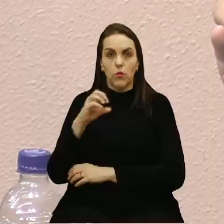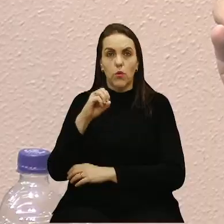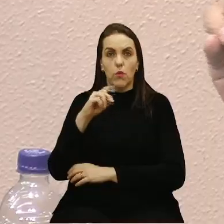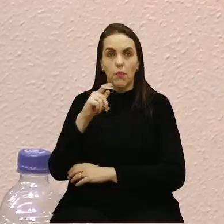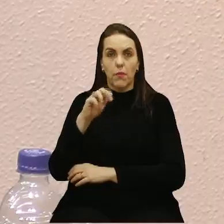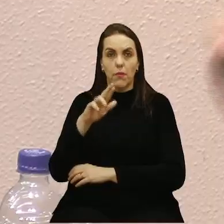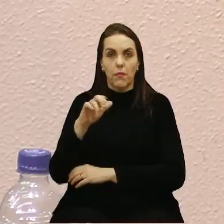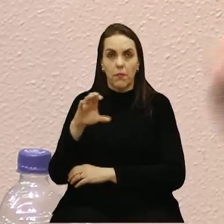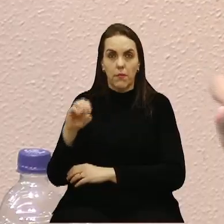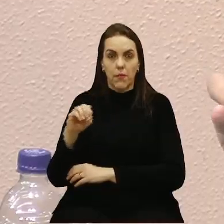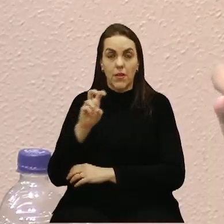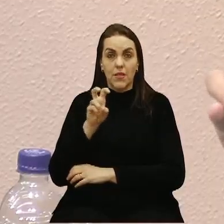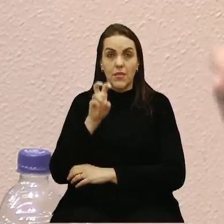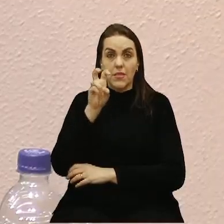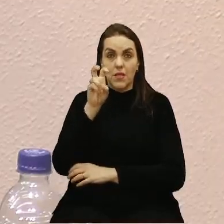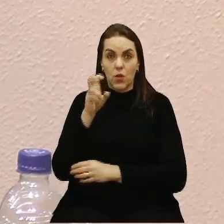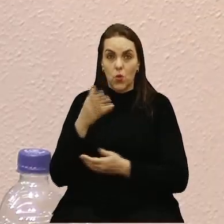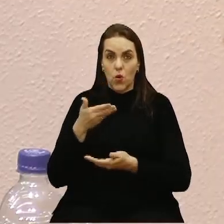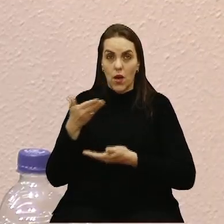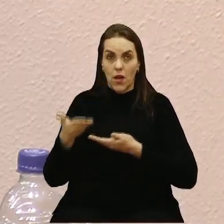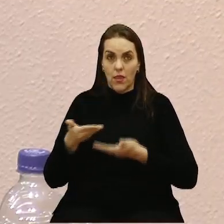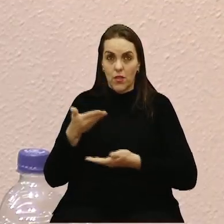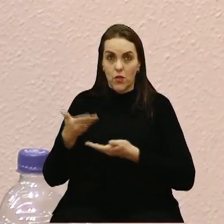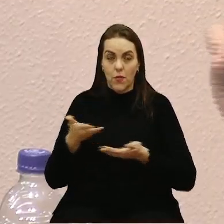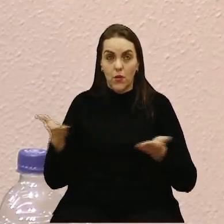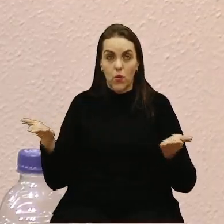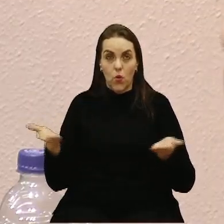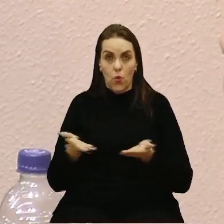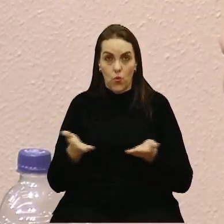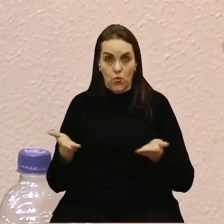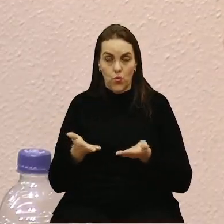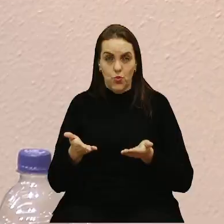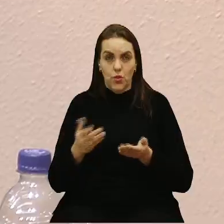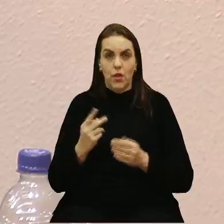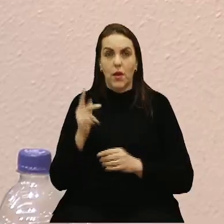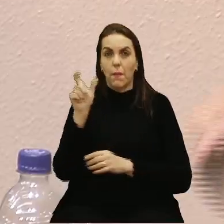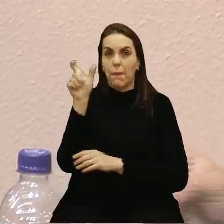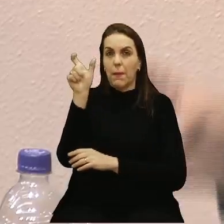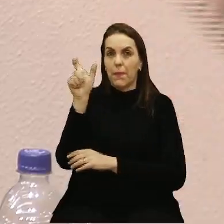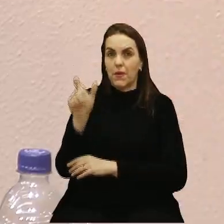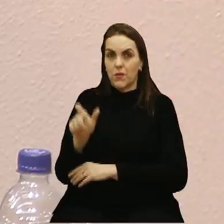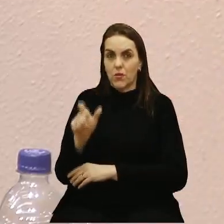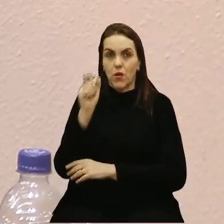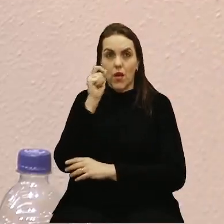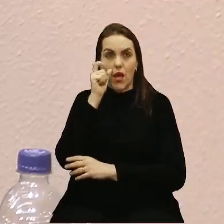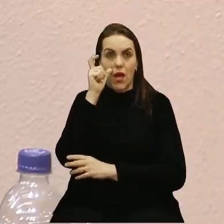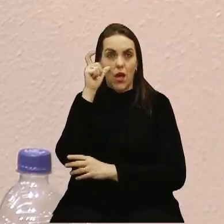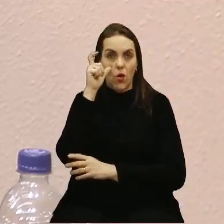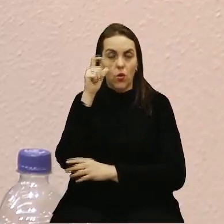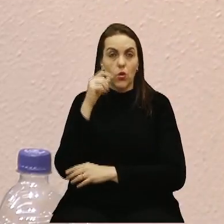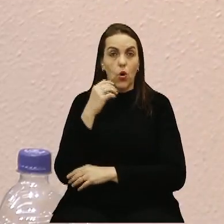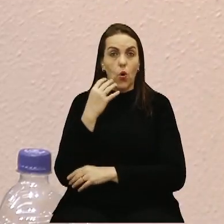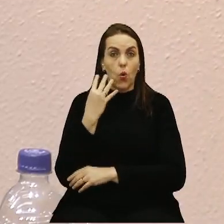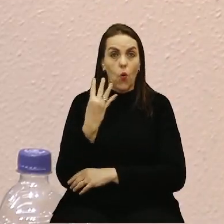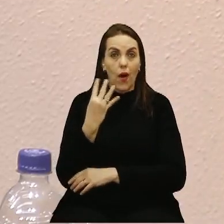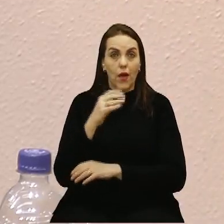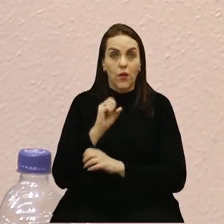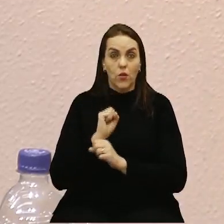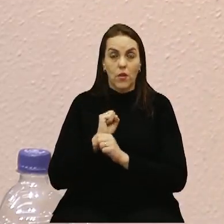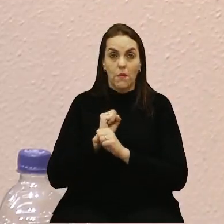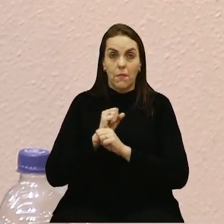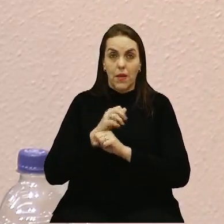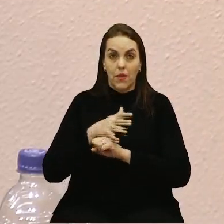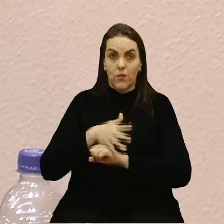consultas. 5 consultas no dia de hoje. Uma pessoa, vereador Ramon, teve que acordar às 4 da manhã.